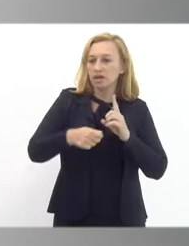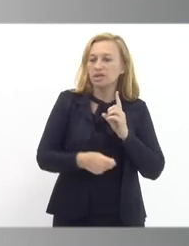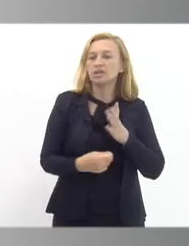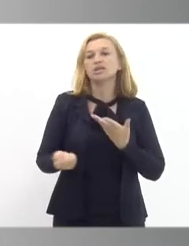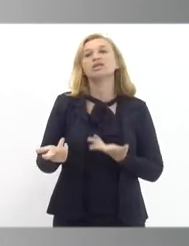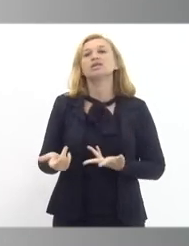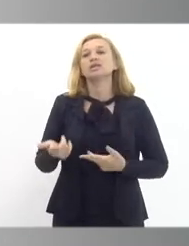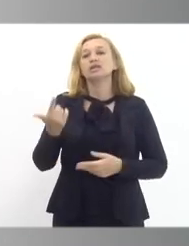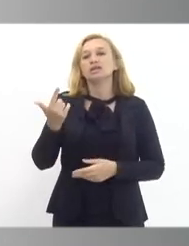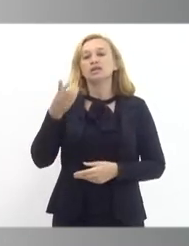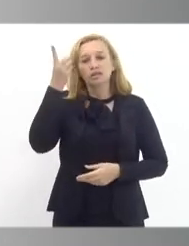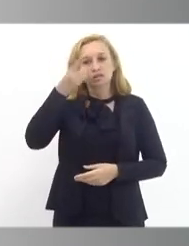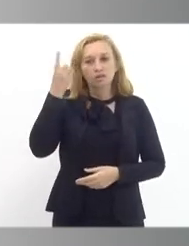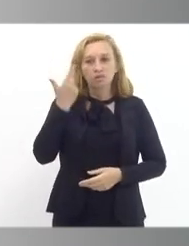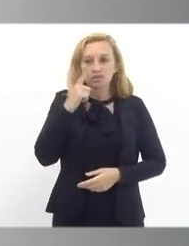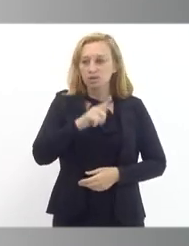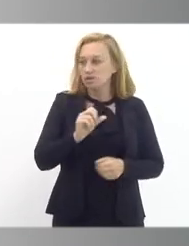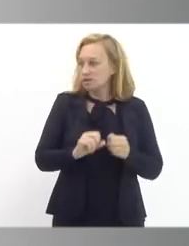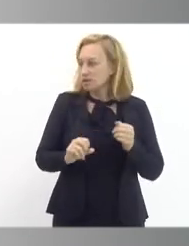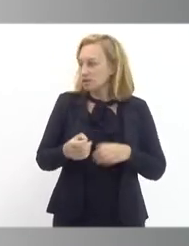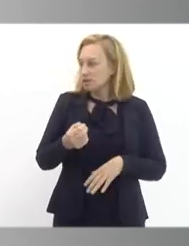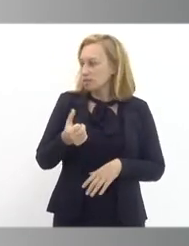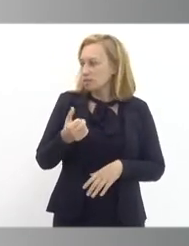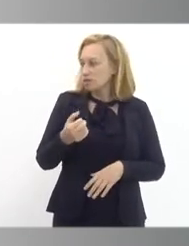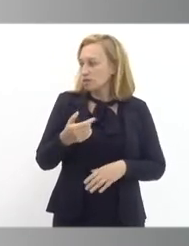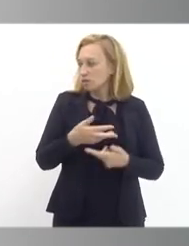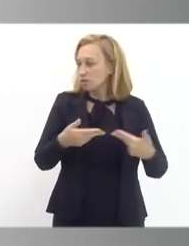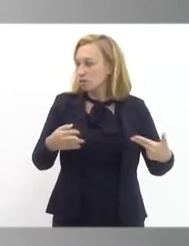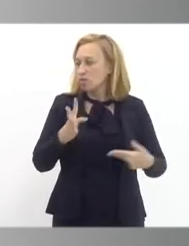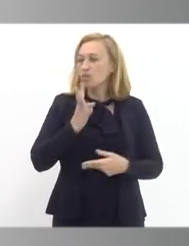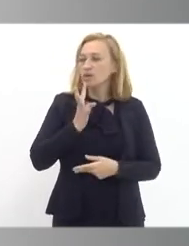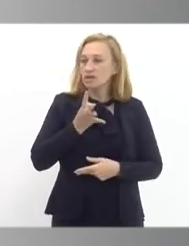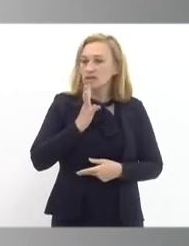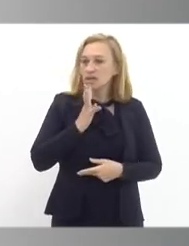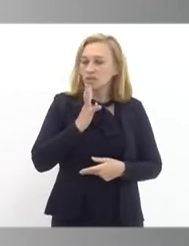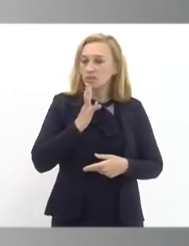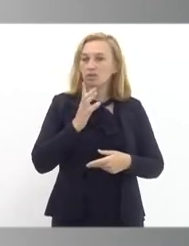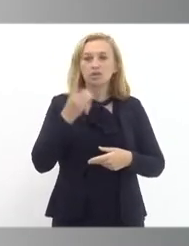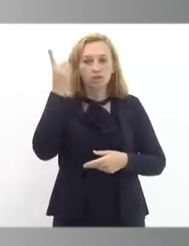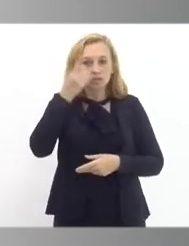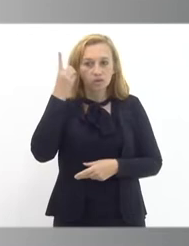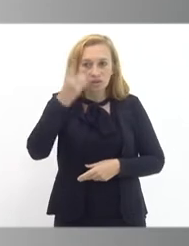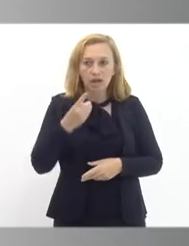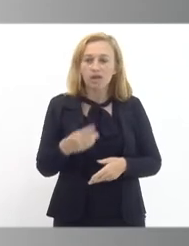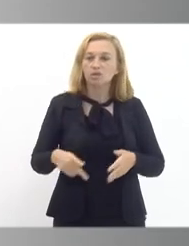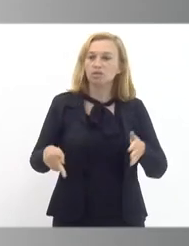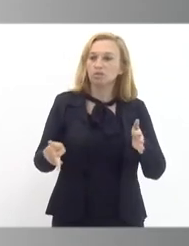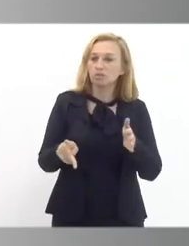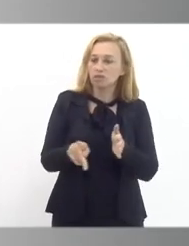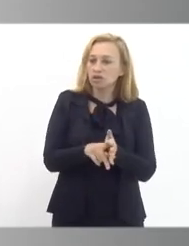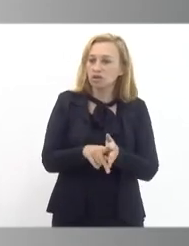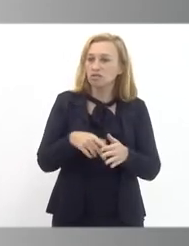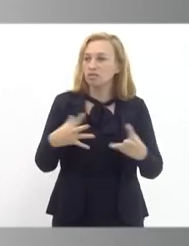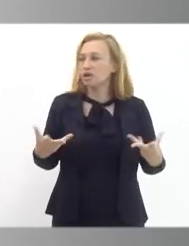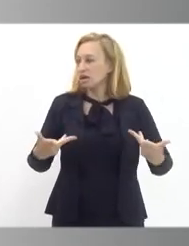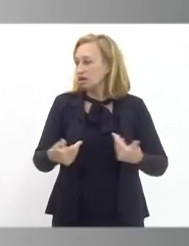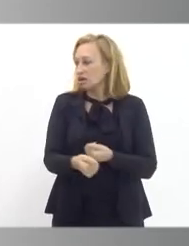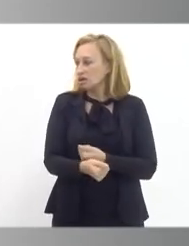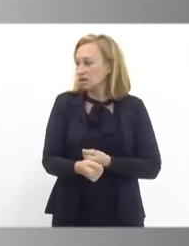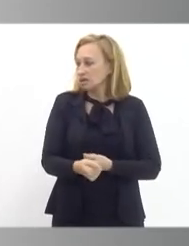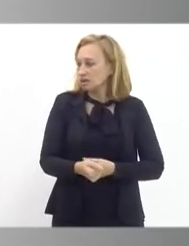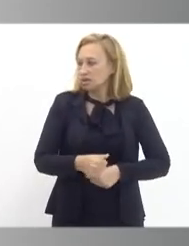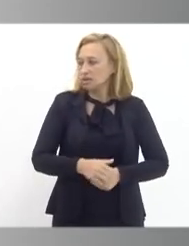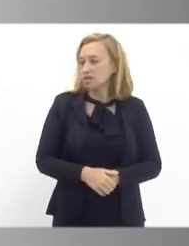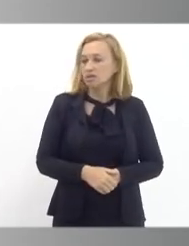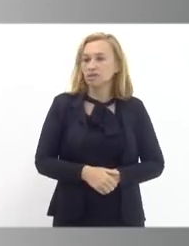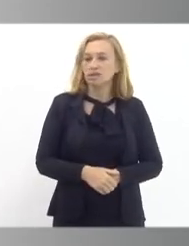coisa. E, por grata satisfação, conhecemos o deputado, um projeto maravilhoso. O Comando de Polícia Ambiental, a Secretaria de Estado de Polícia Ambiental,